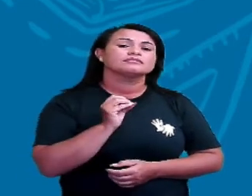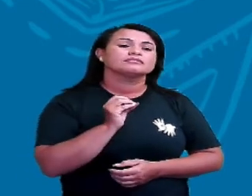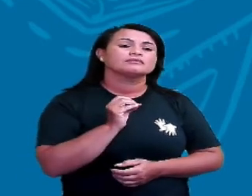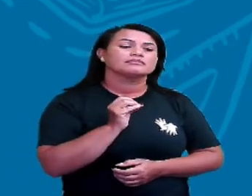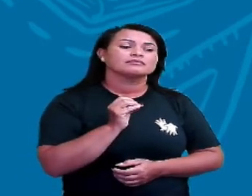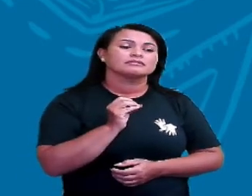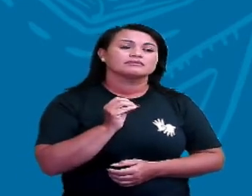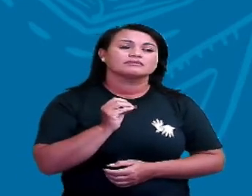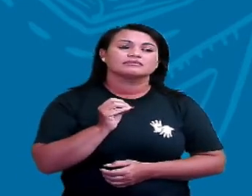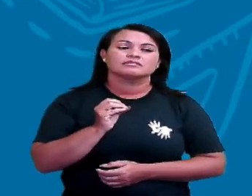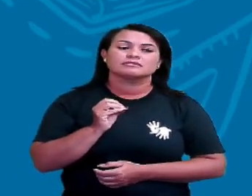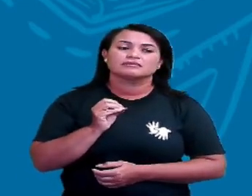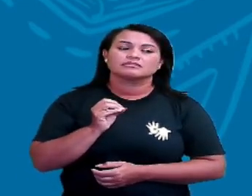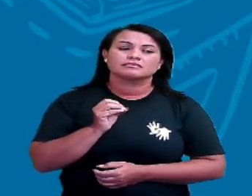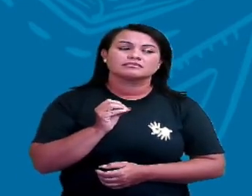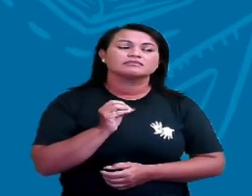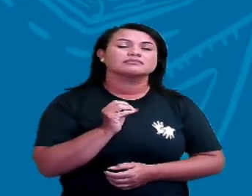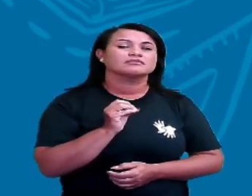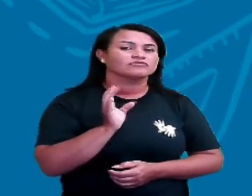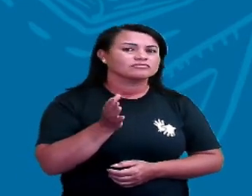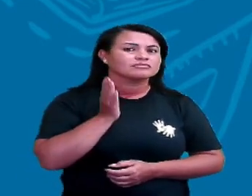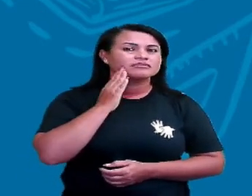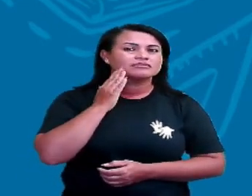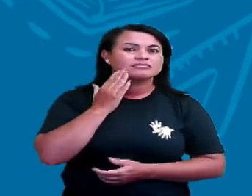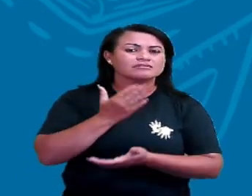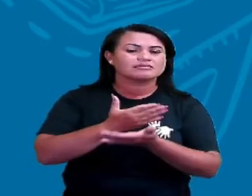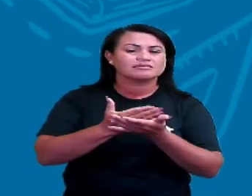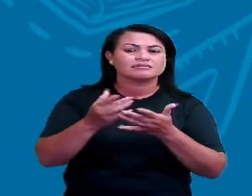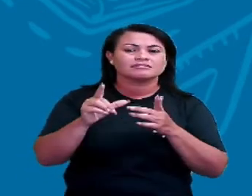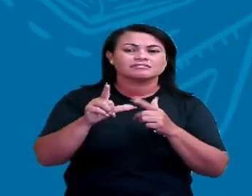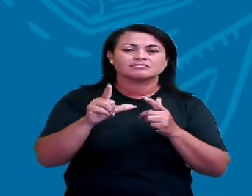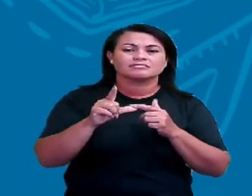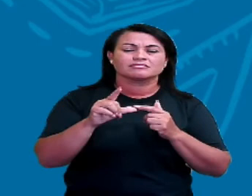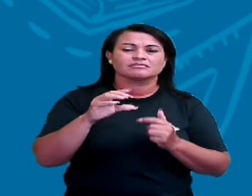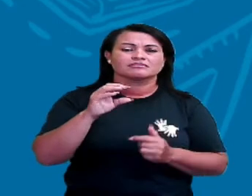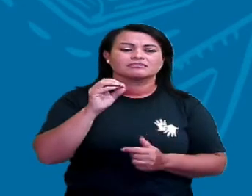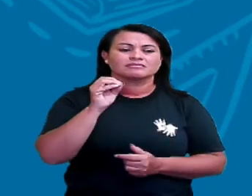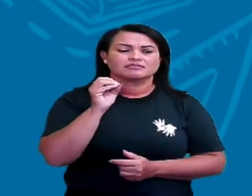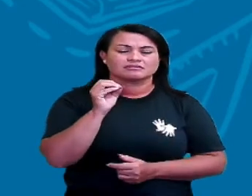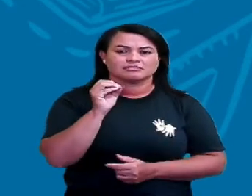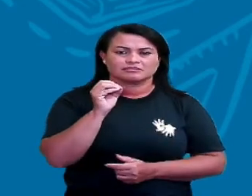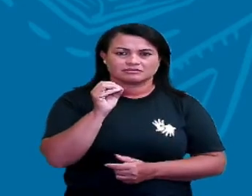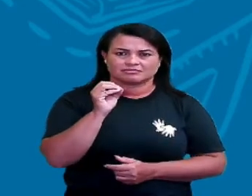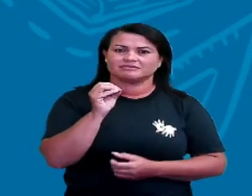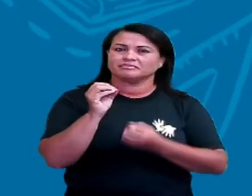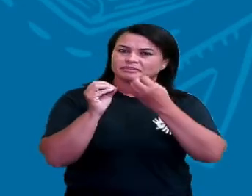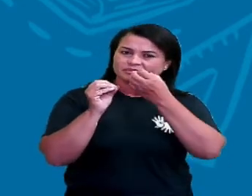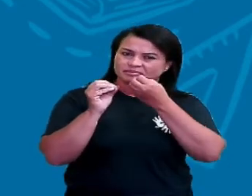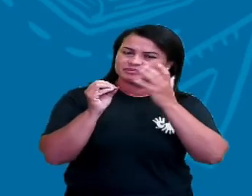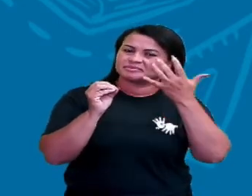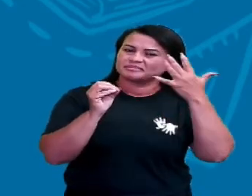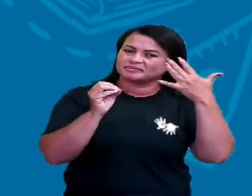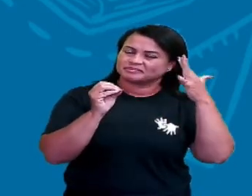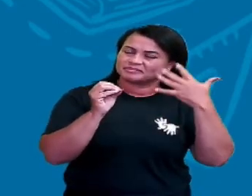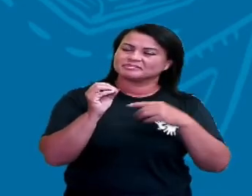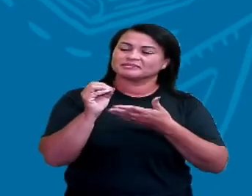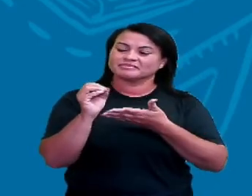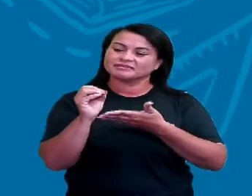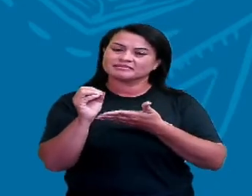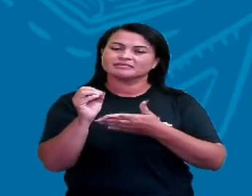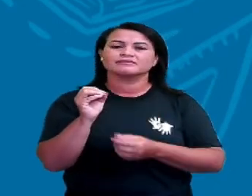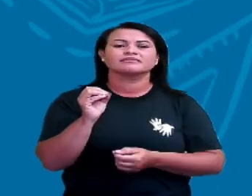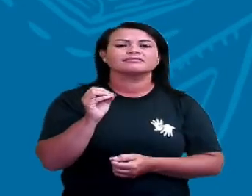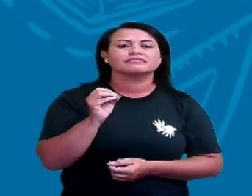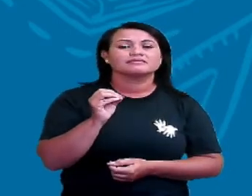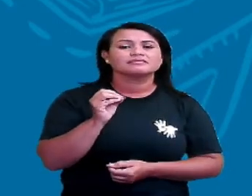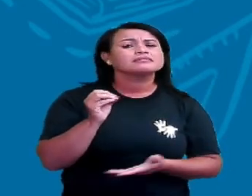Ó, então eu já sei que começa com que letra, crianças? Com a letra O, muito bem.